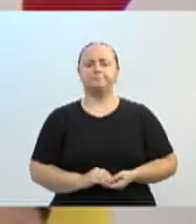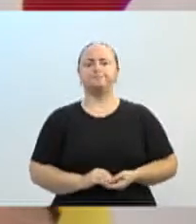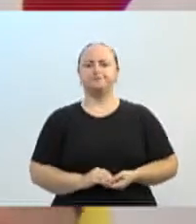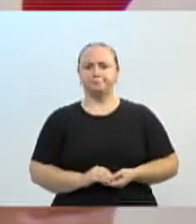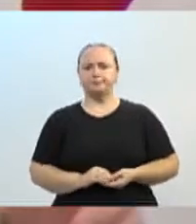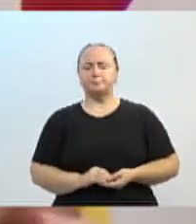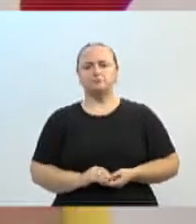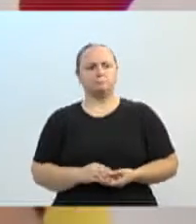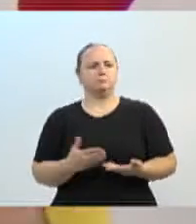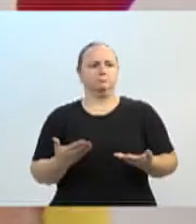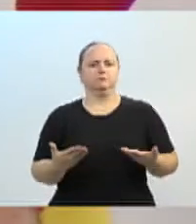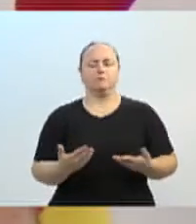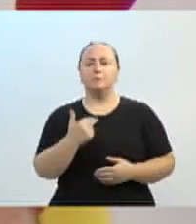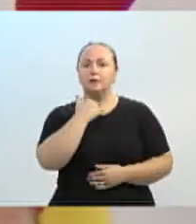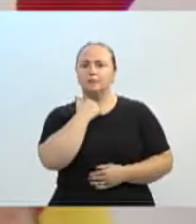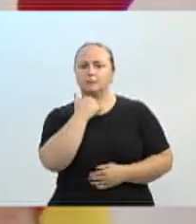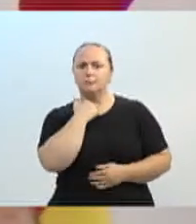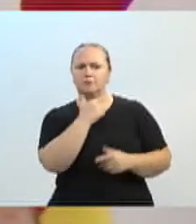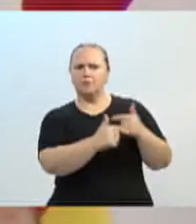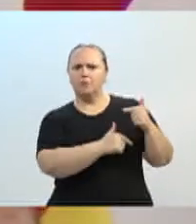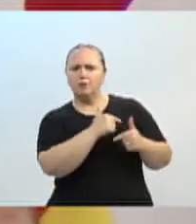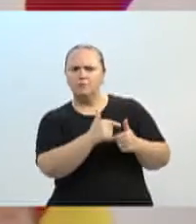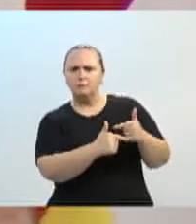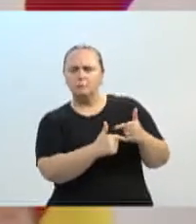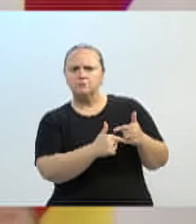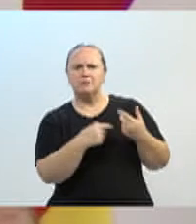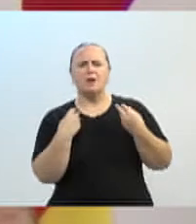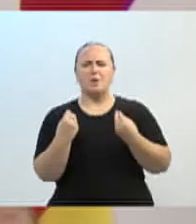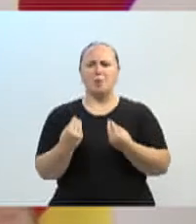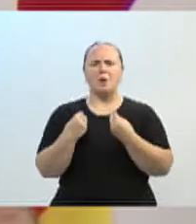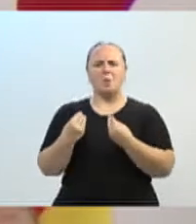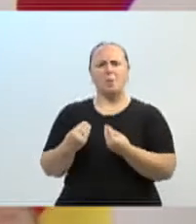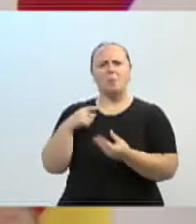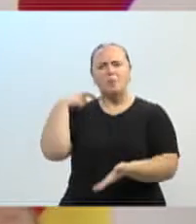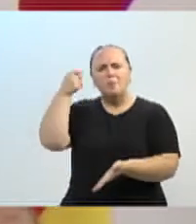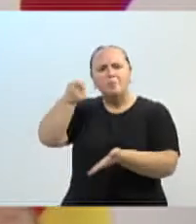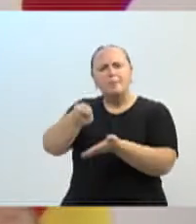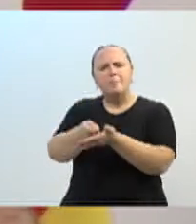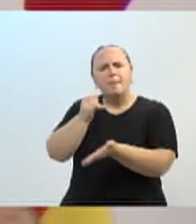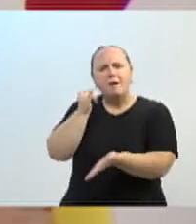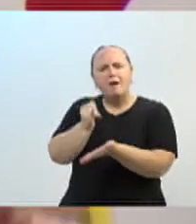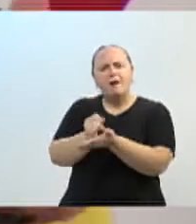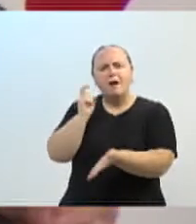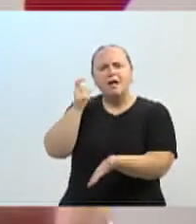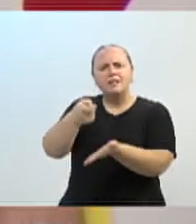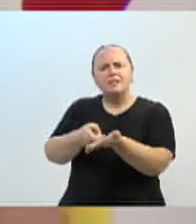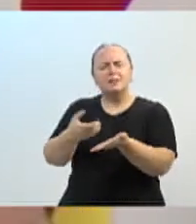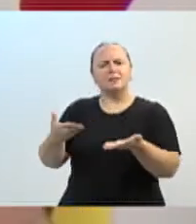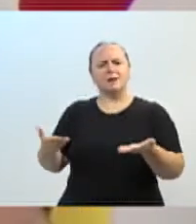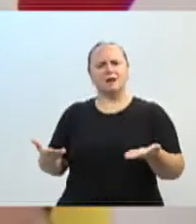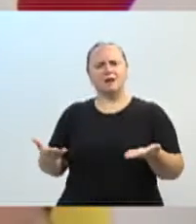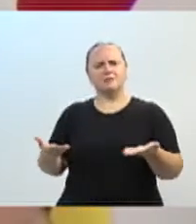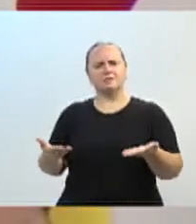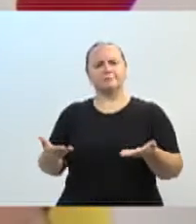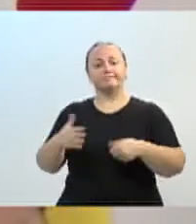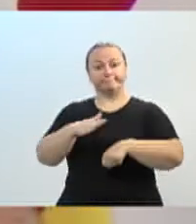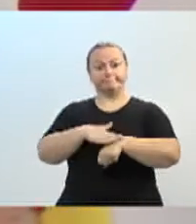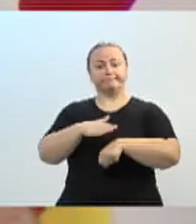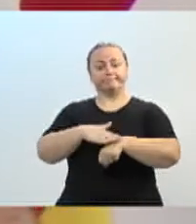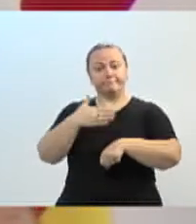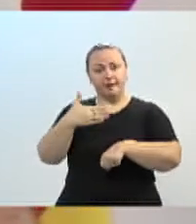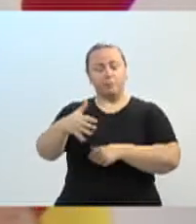trabalhar, também não deveria ter a obrigação de pagar os seus impostos nesse momento de